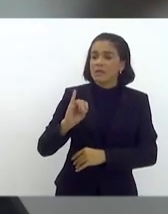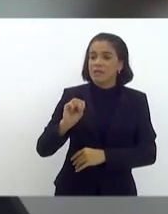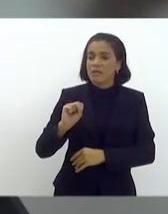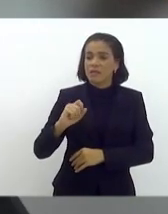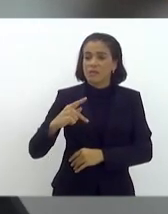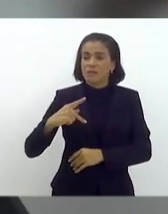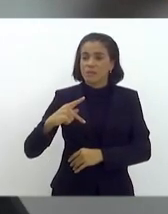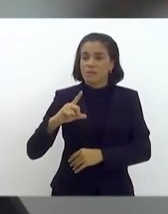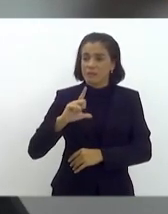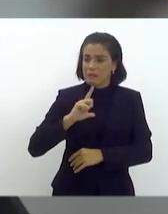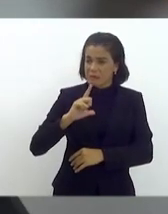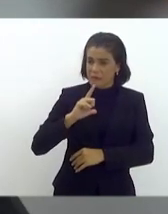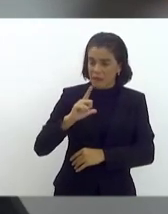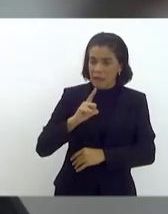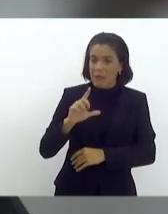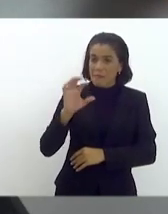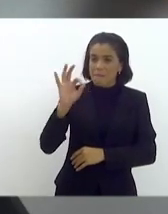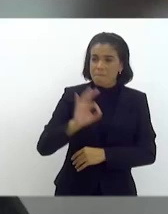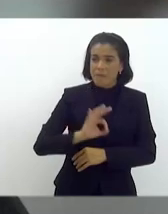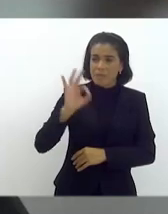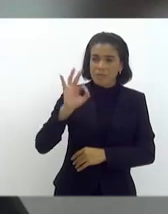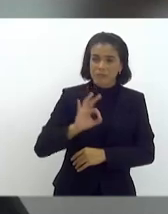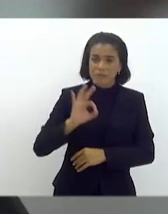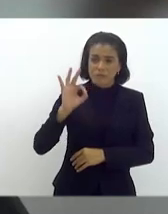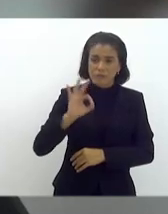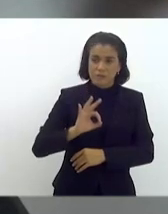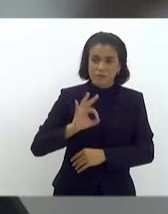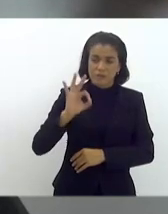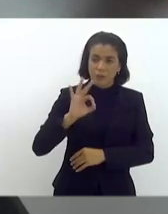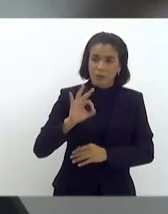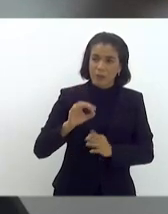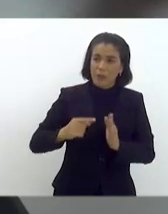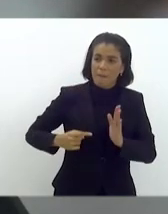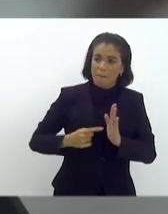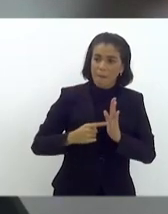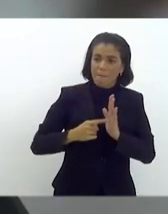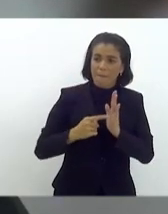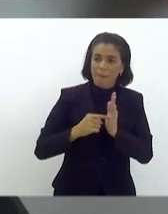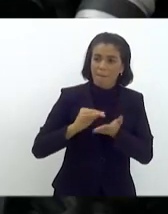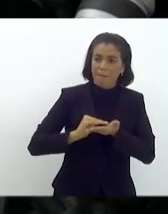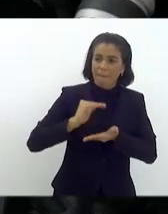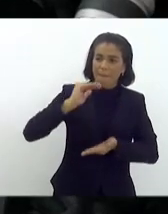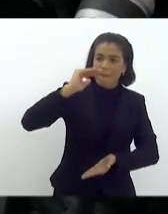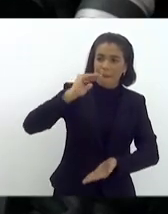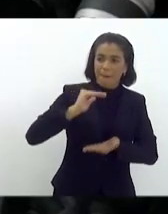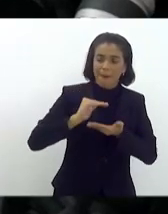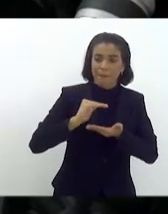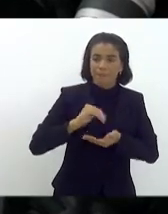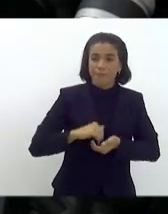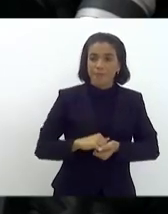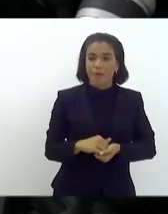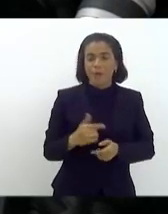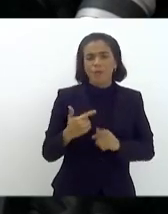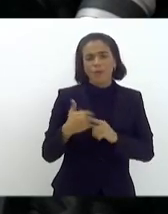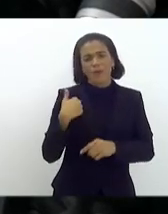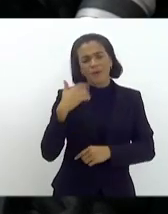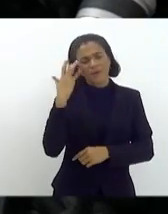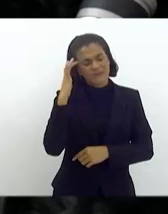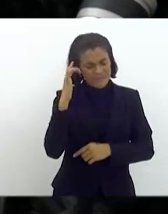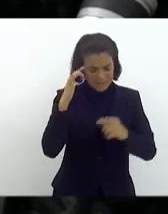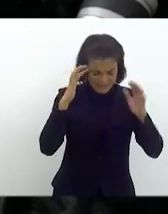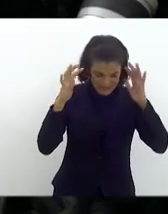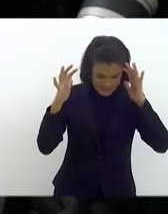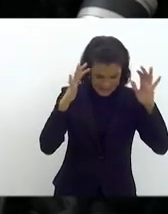noção do percentual de sobrenometificação porque eu acho e fiquei aqui